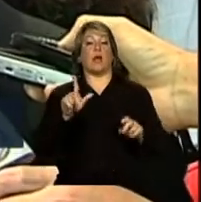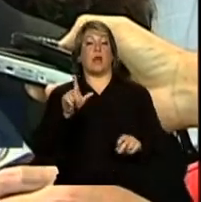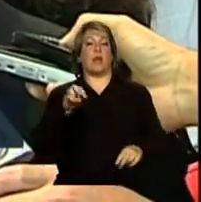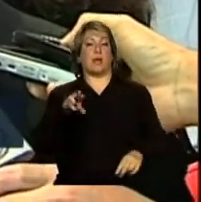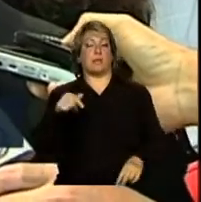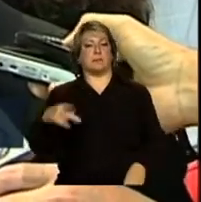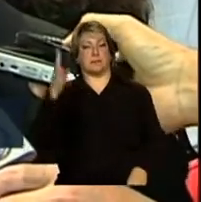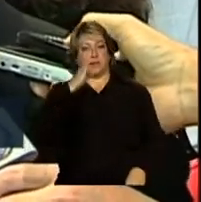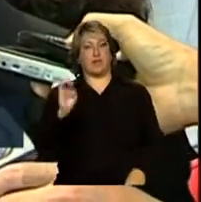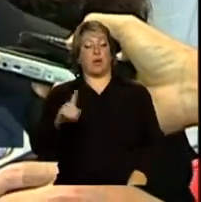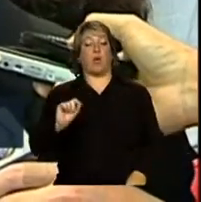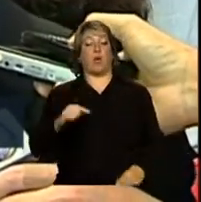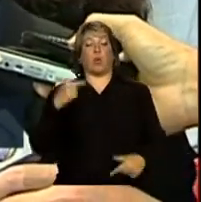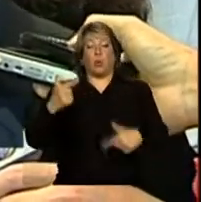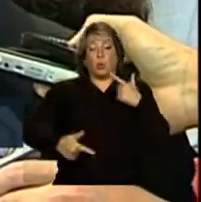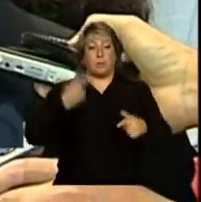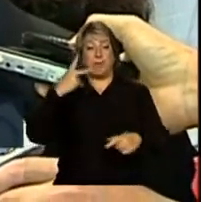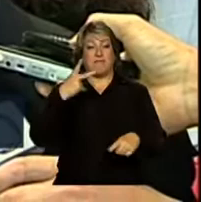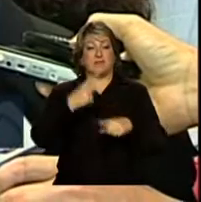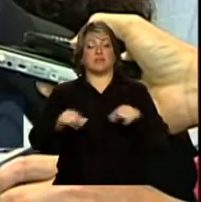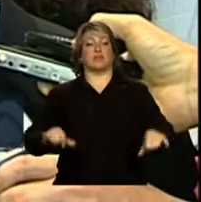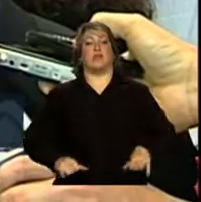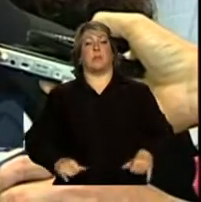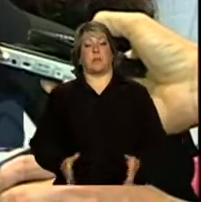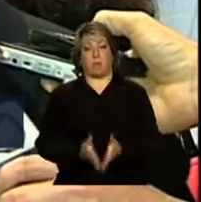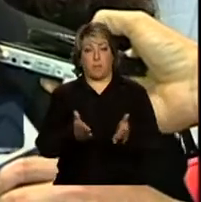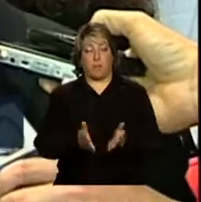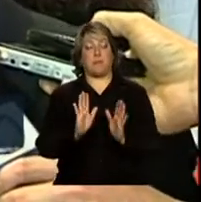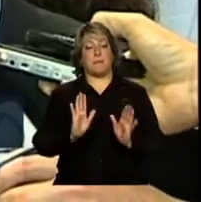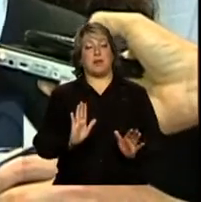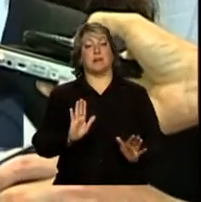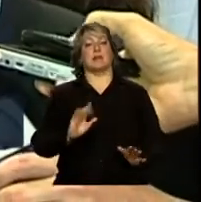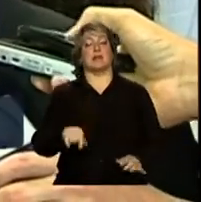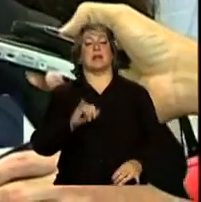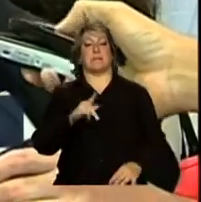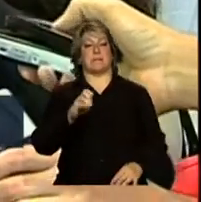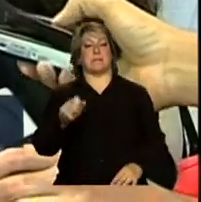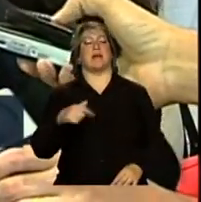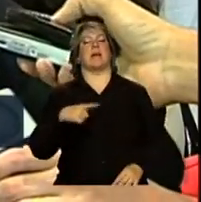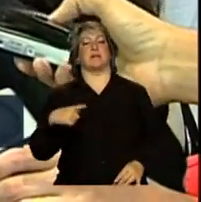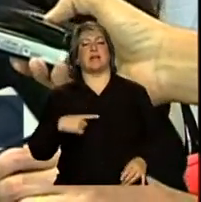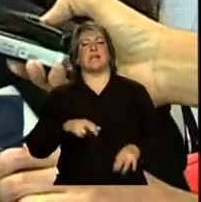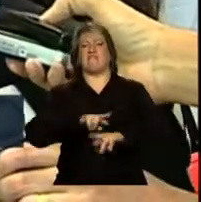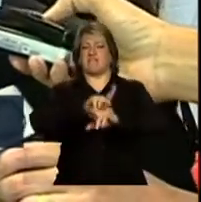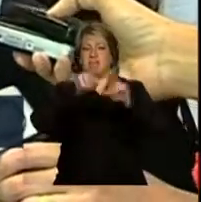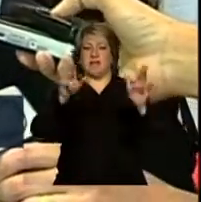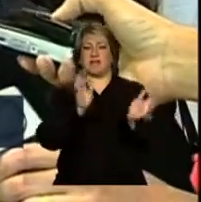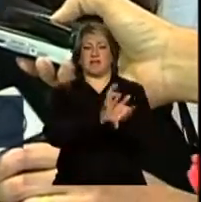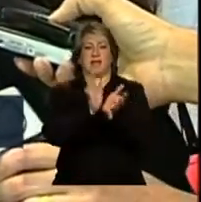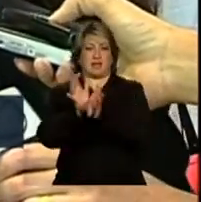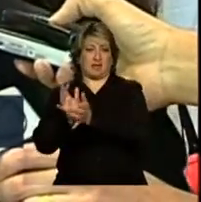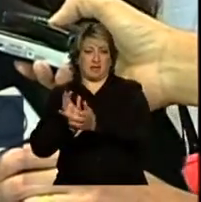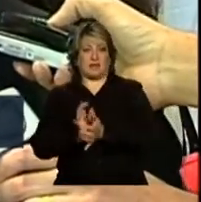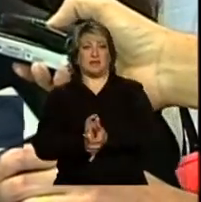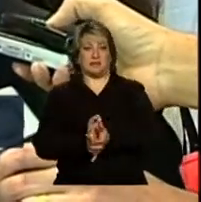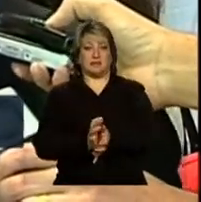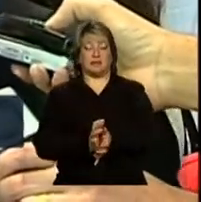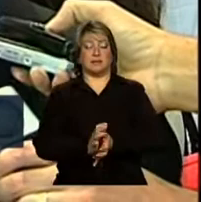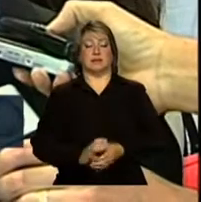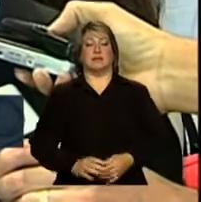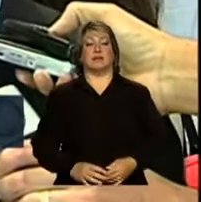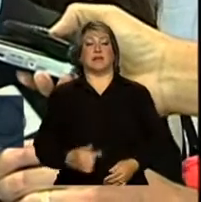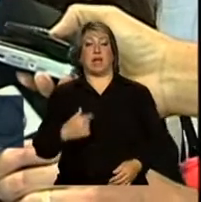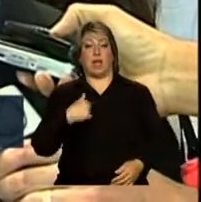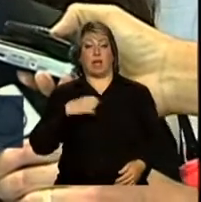é combate à pobreza, essa é a principal meta, mas obviamente o IPEA ele congrega várias áreas. Eu sou